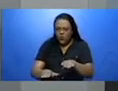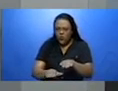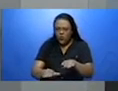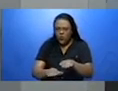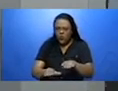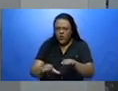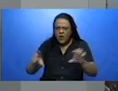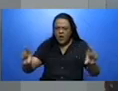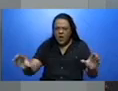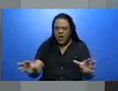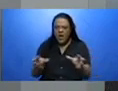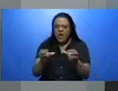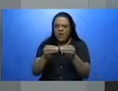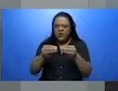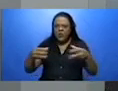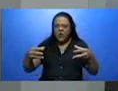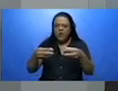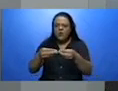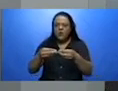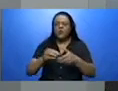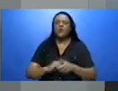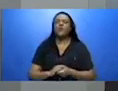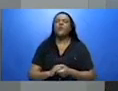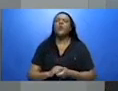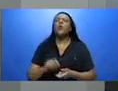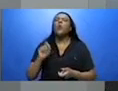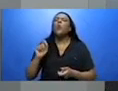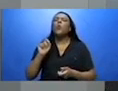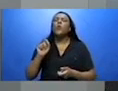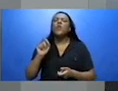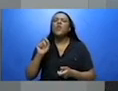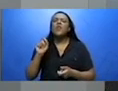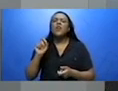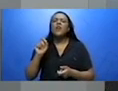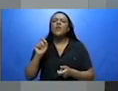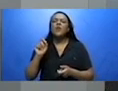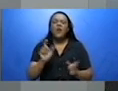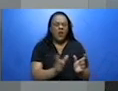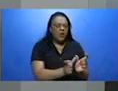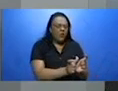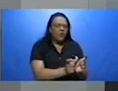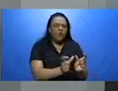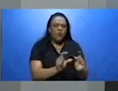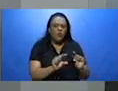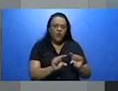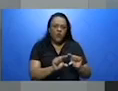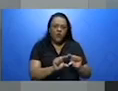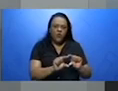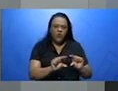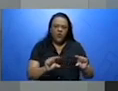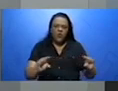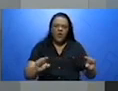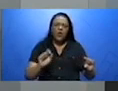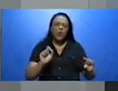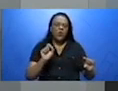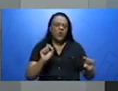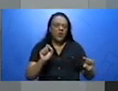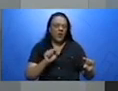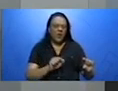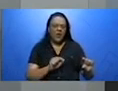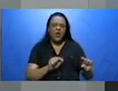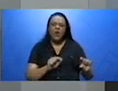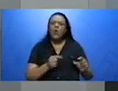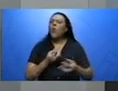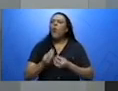para nós relembrarmos, vamos pensar um pouquinho o que são orações mesmo. Quando que nós podemos dizer que há uma